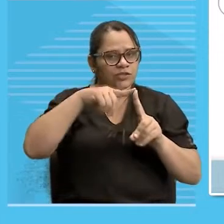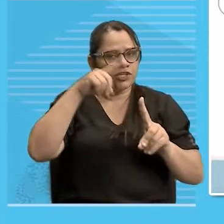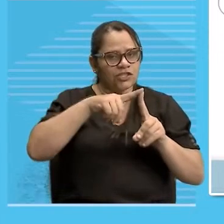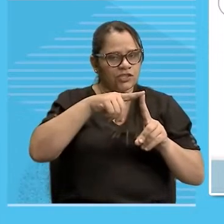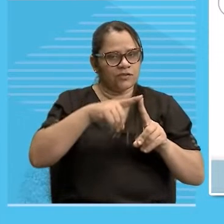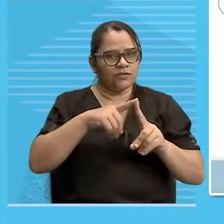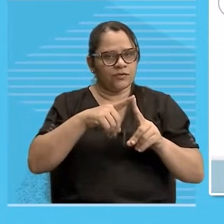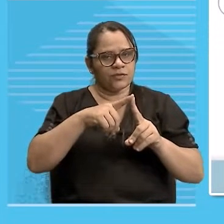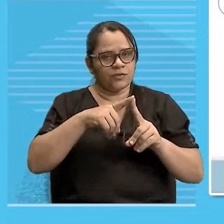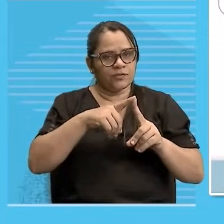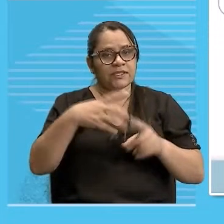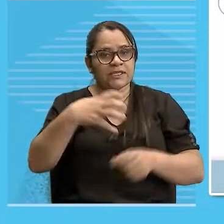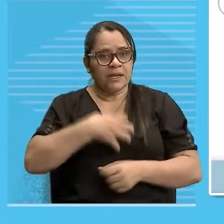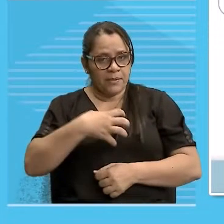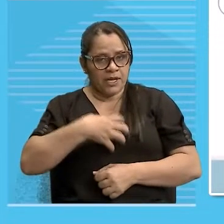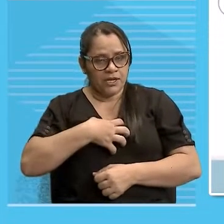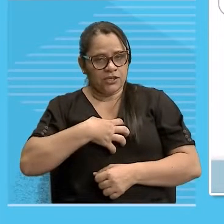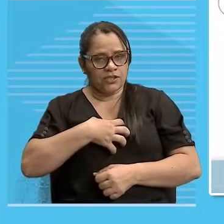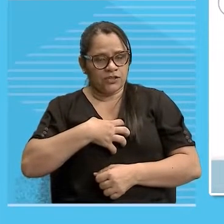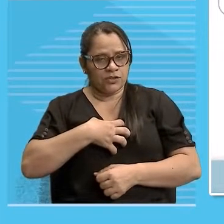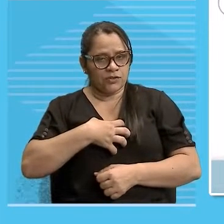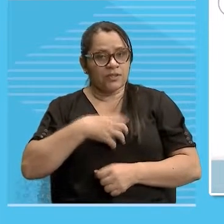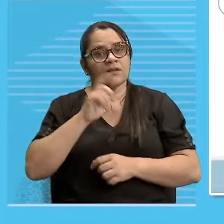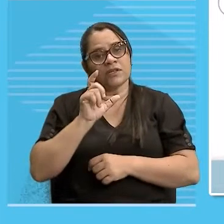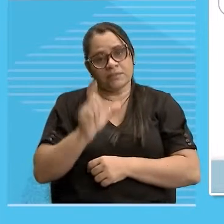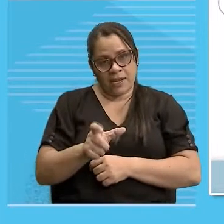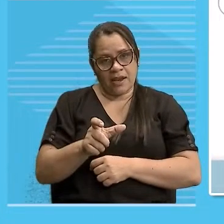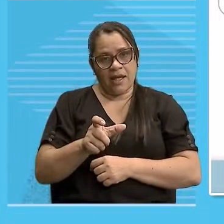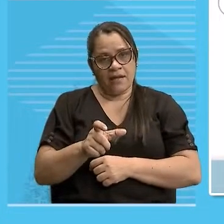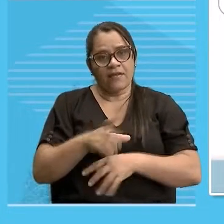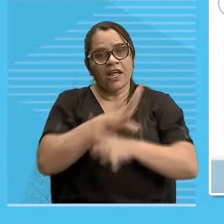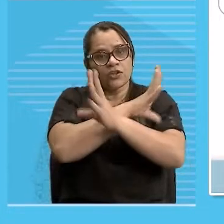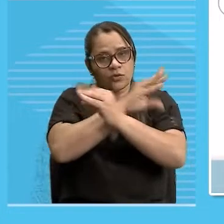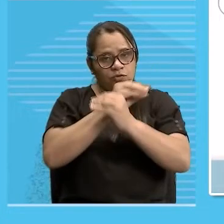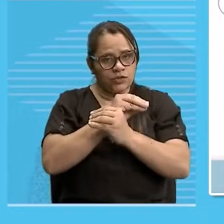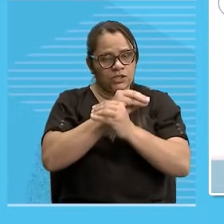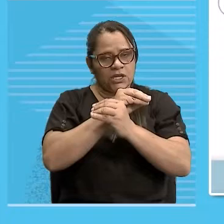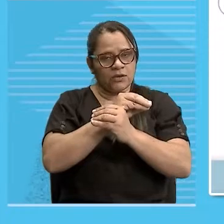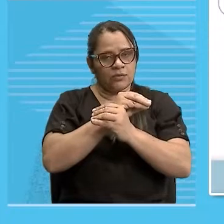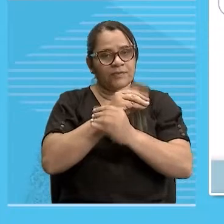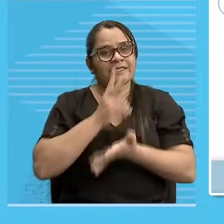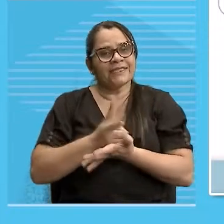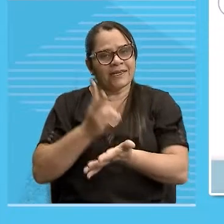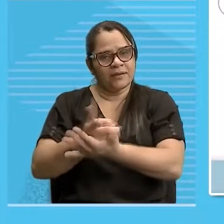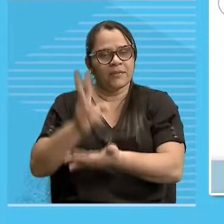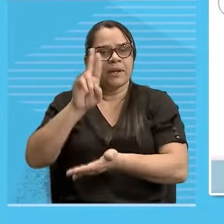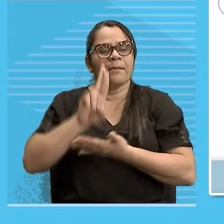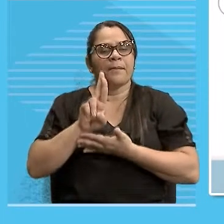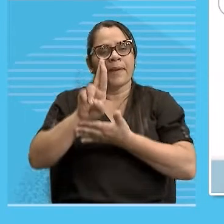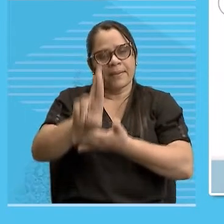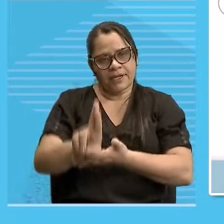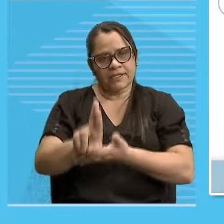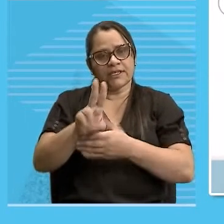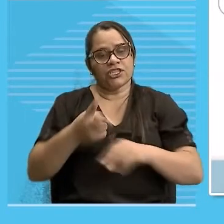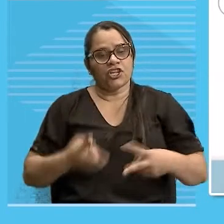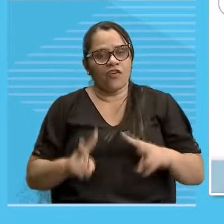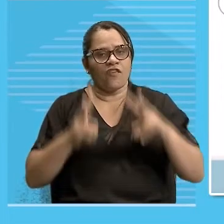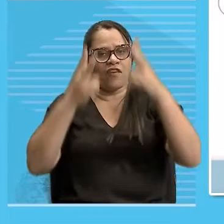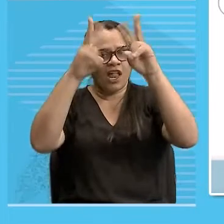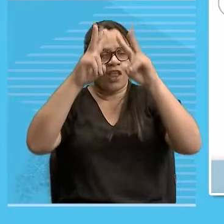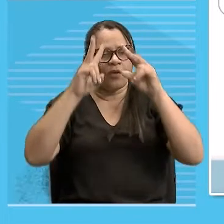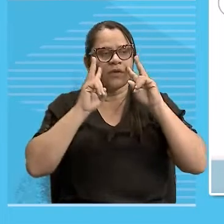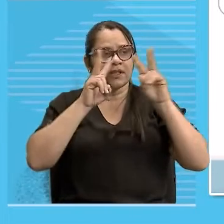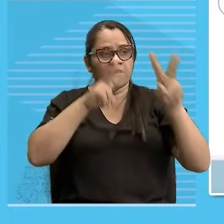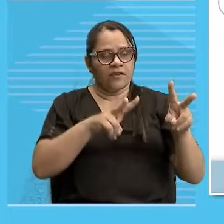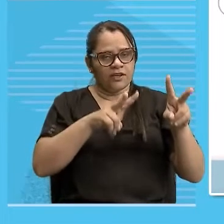seja, das ideias, a conjunção, ela sempre vai apresentar um determinado valor. Eu disse ainda há